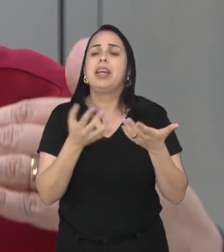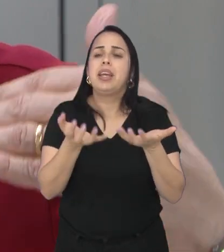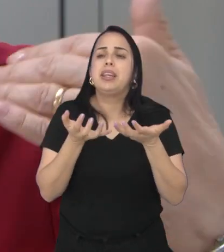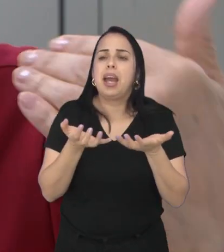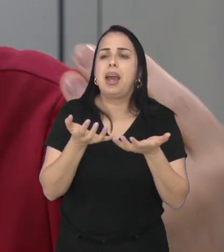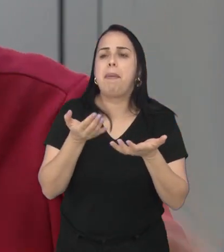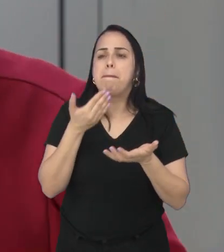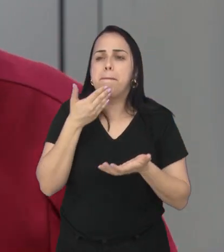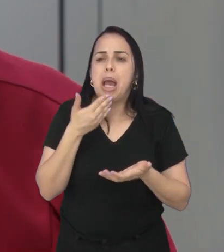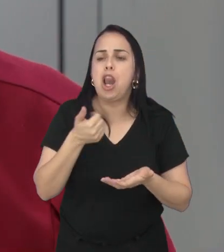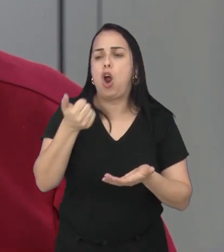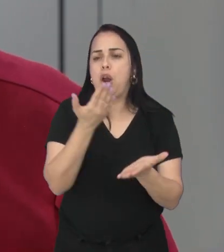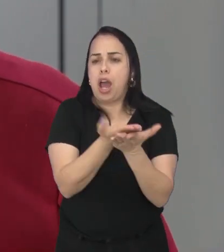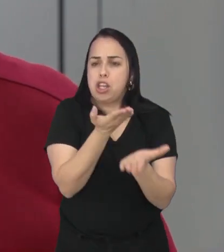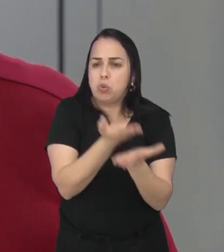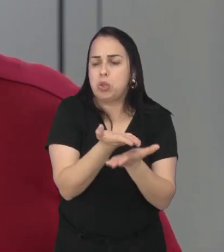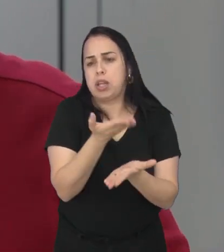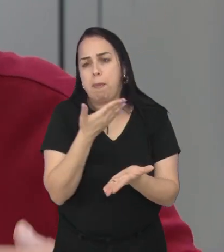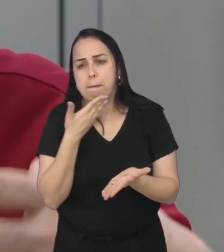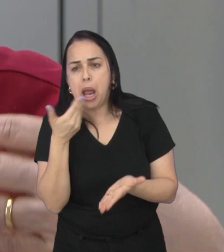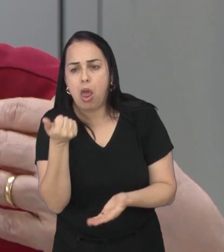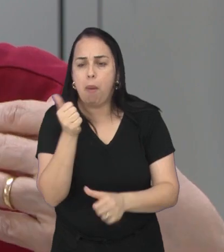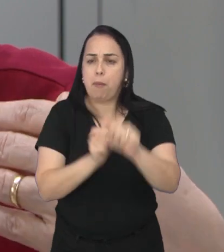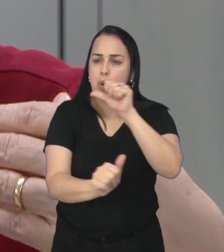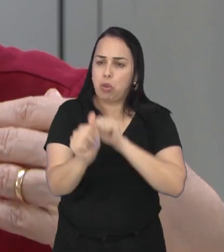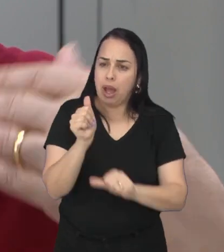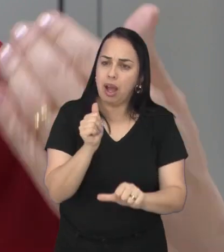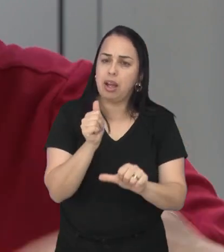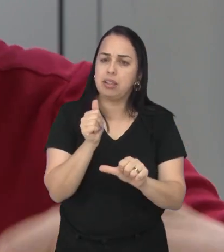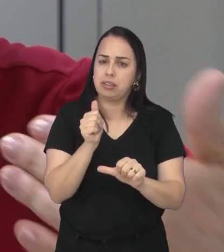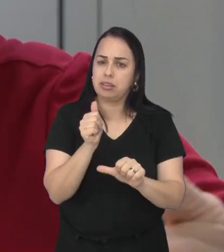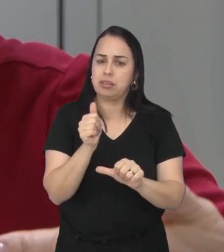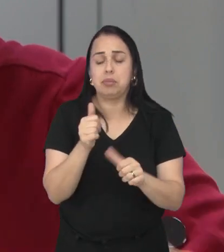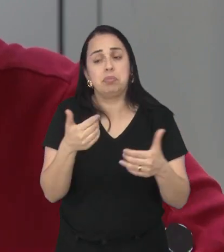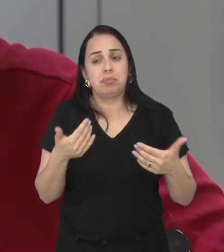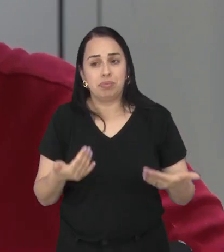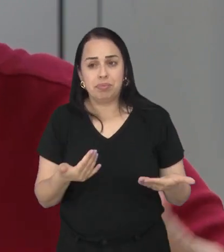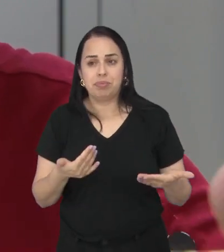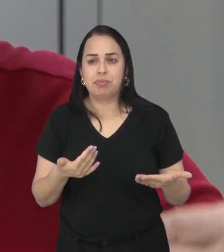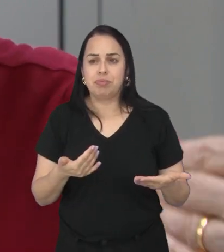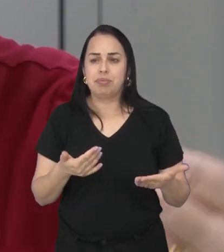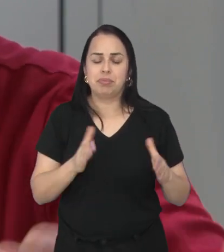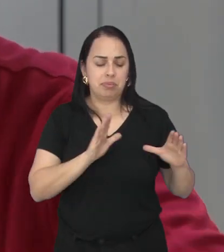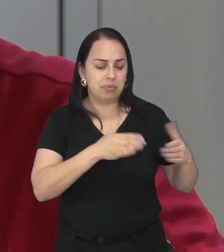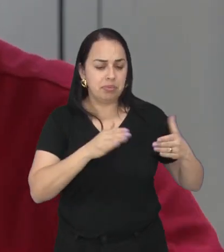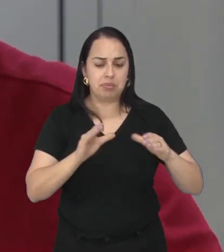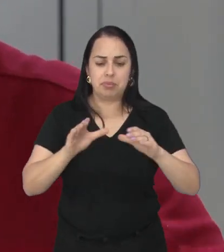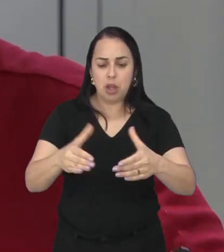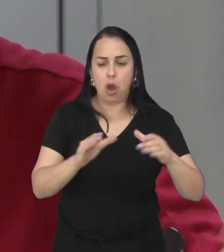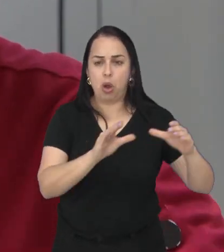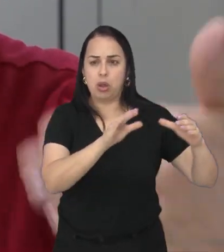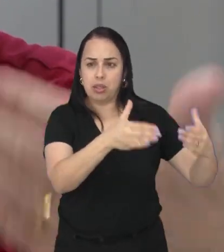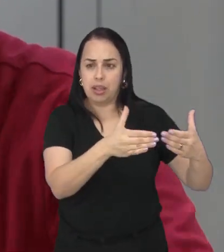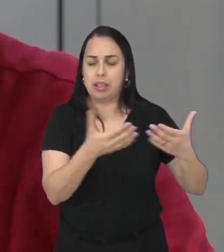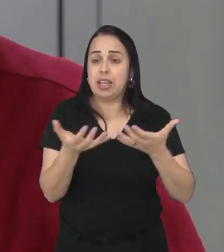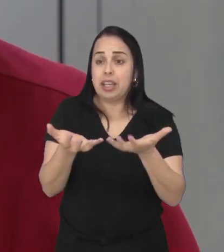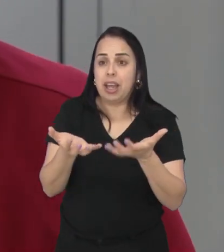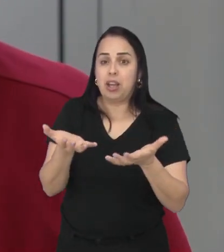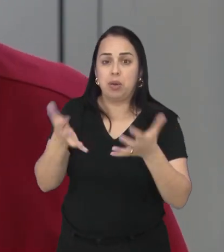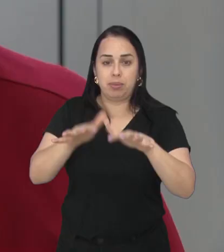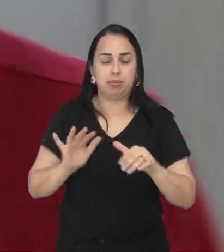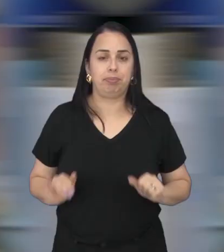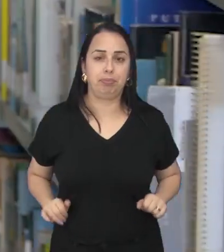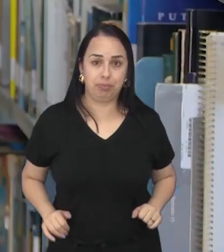querem melhorias, por exemplo, na educação, ou seja, em quesitos de mais